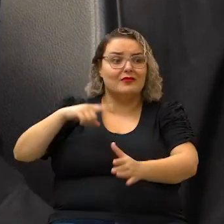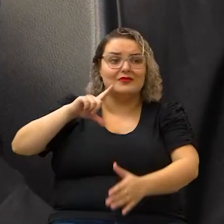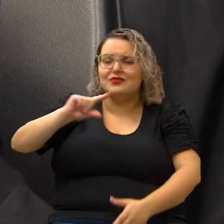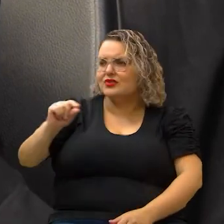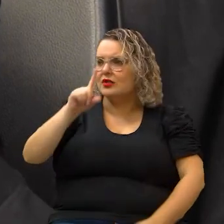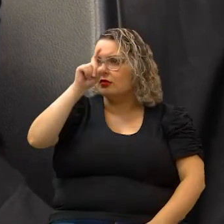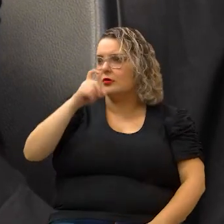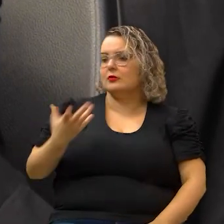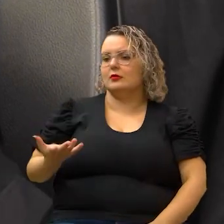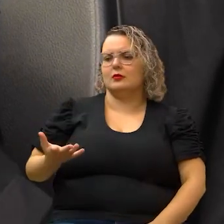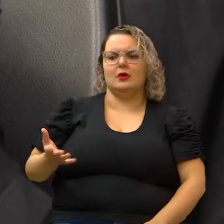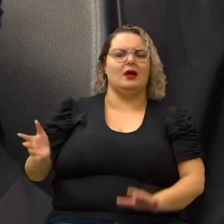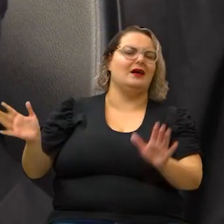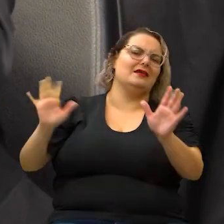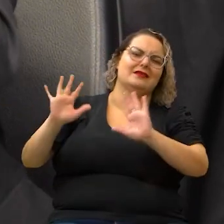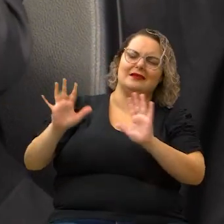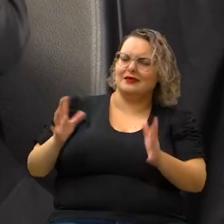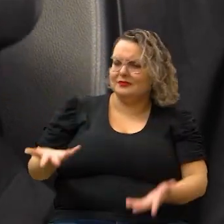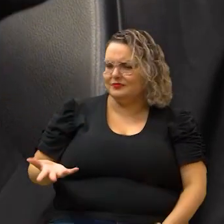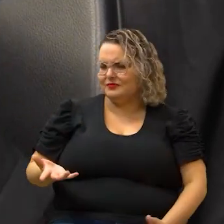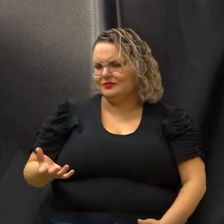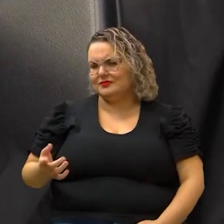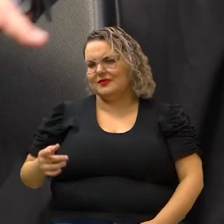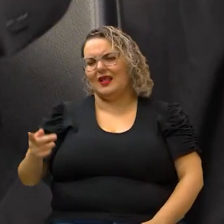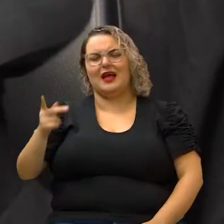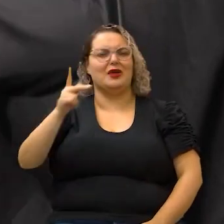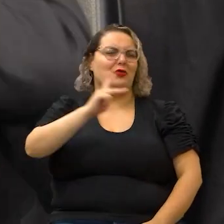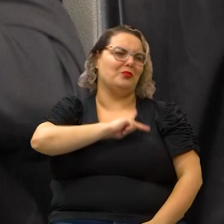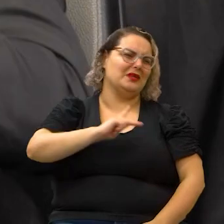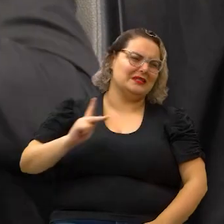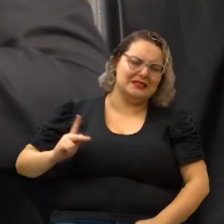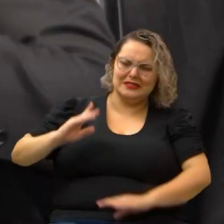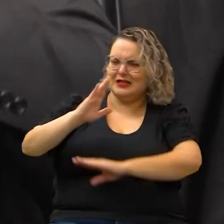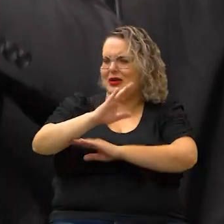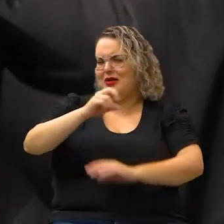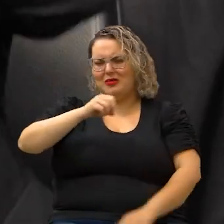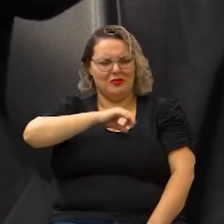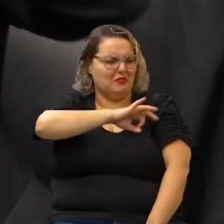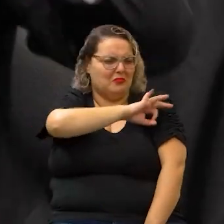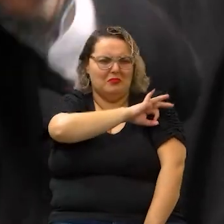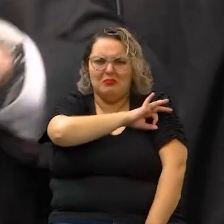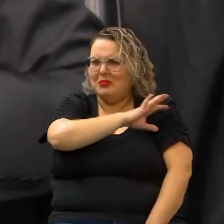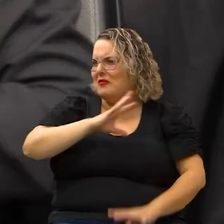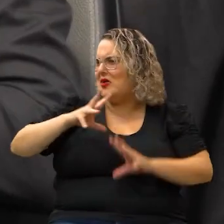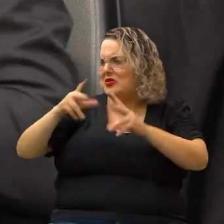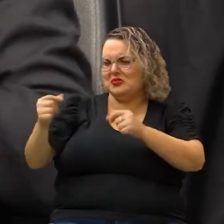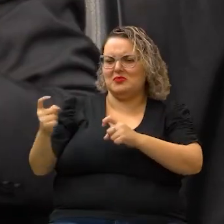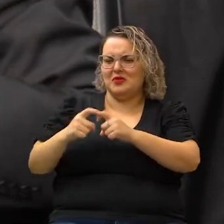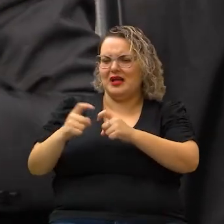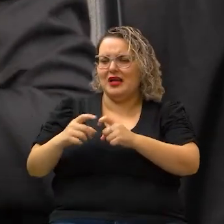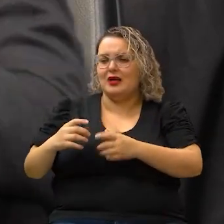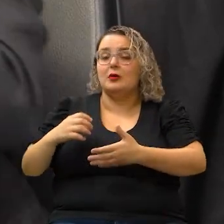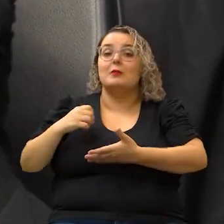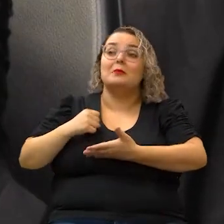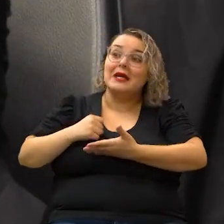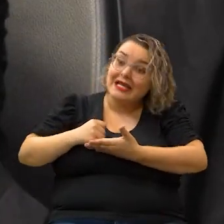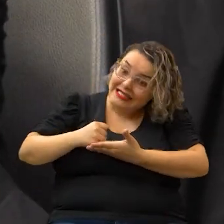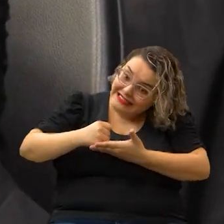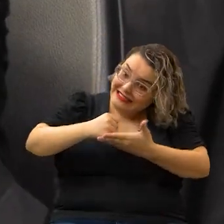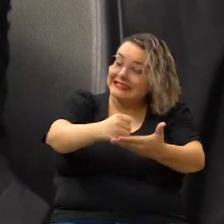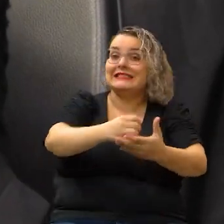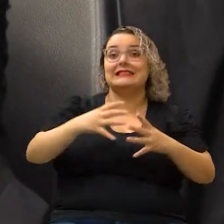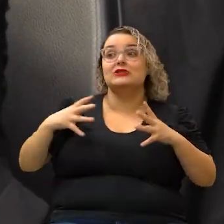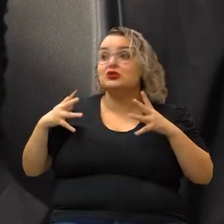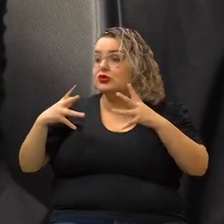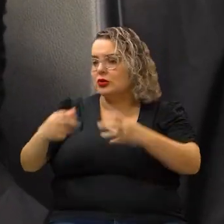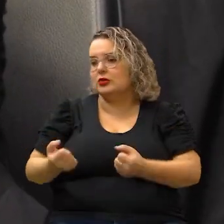ele agora do hospital. Eu tiro. Não, aí foi que entrou o presidente da Câmara, entrou o prefeito, entrou todo mundo, todos médicos, e me tiraram,